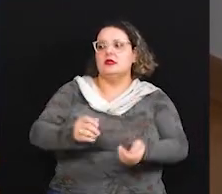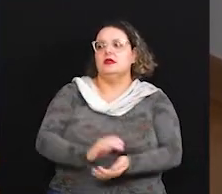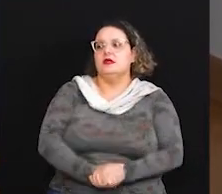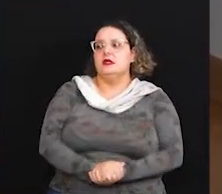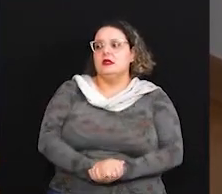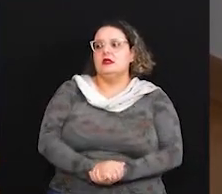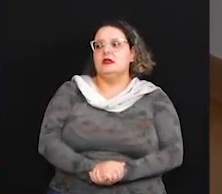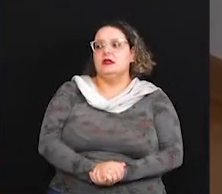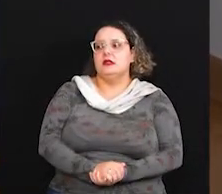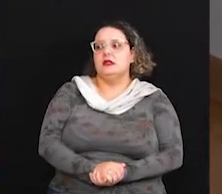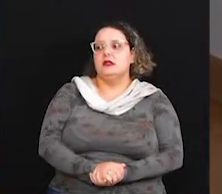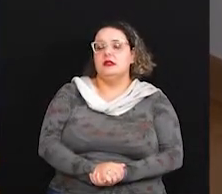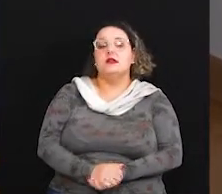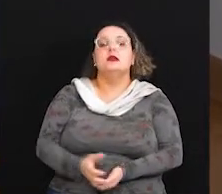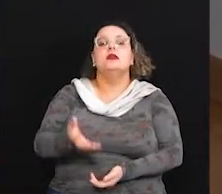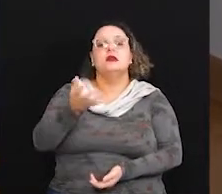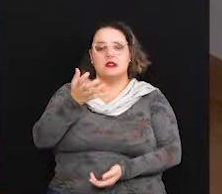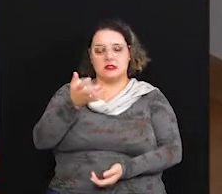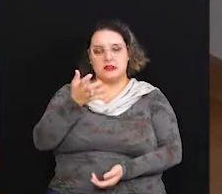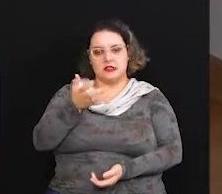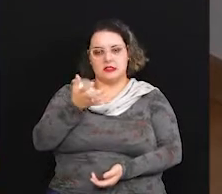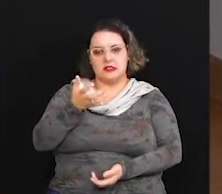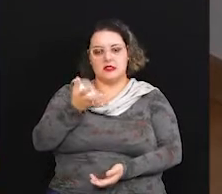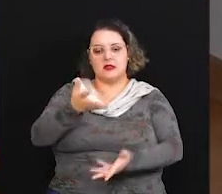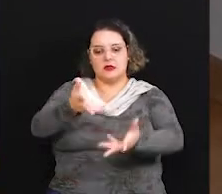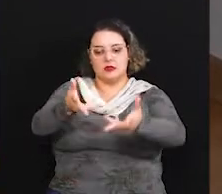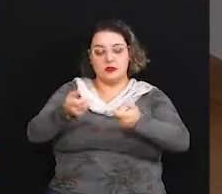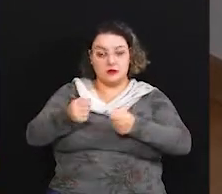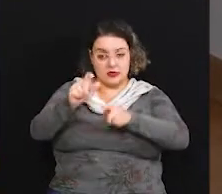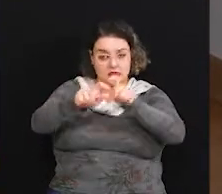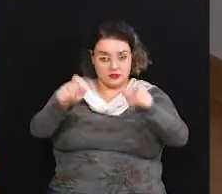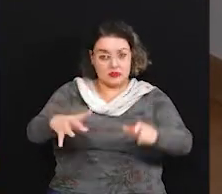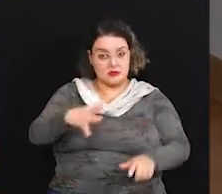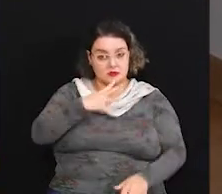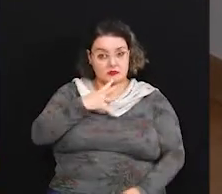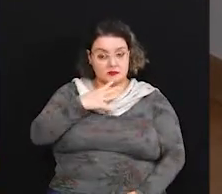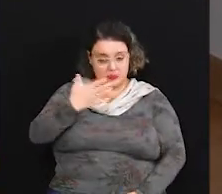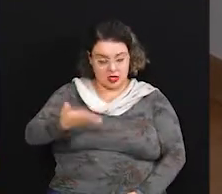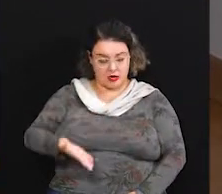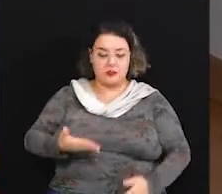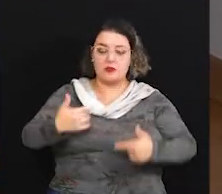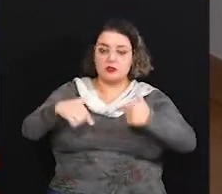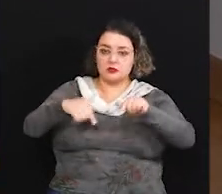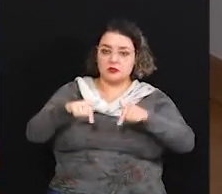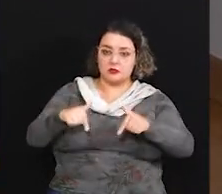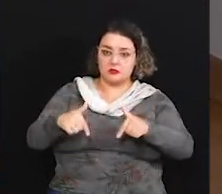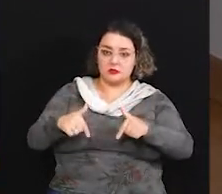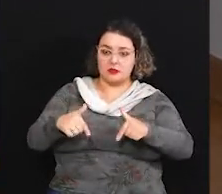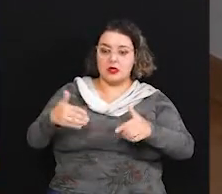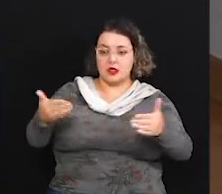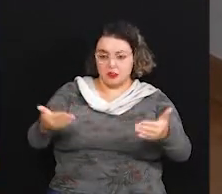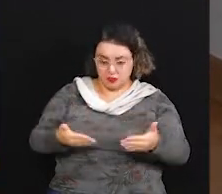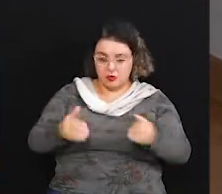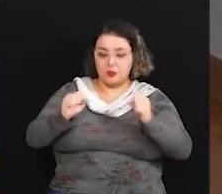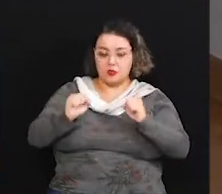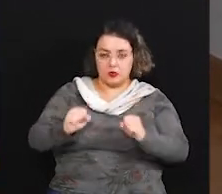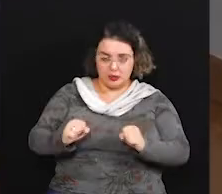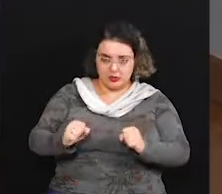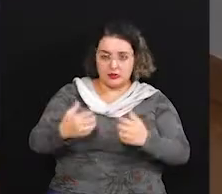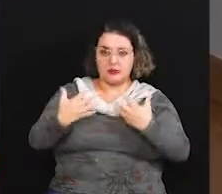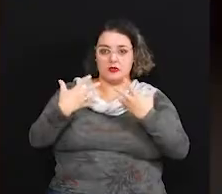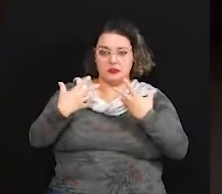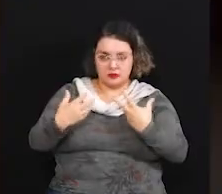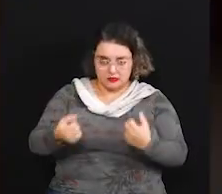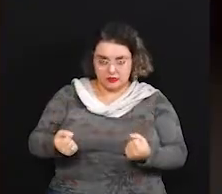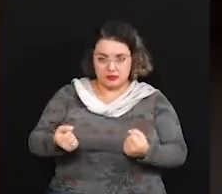convite. Tá bem. Eu só gostaria de convidar as pessoas para conhecer o nosso trabalho aqui, agora que nós